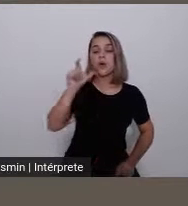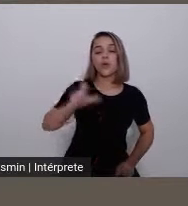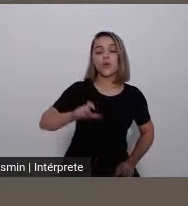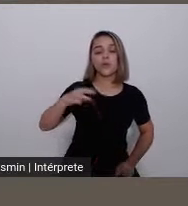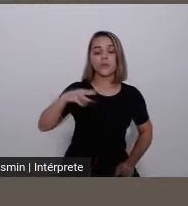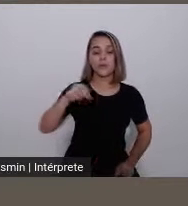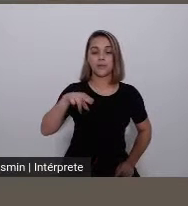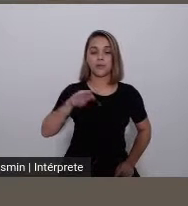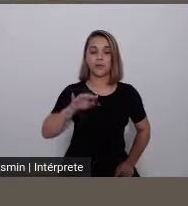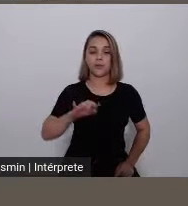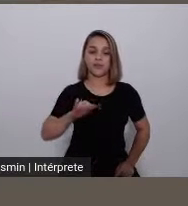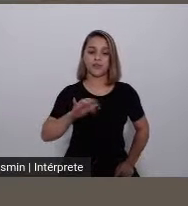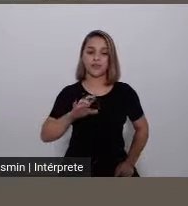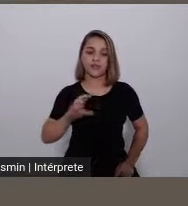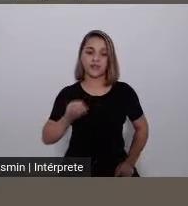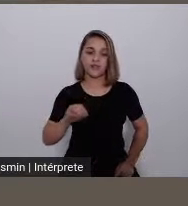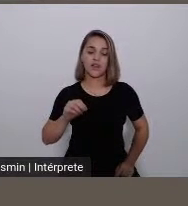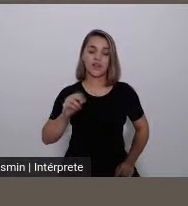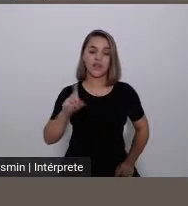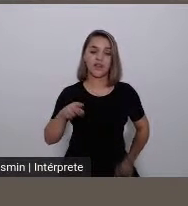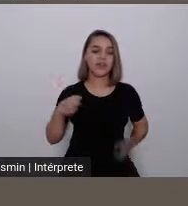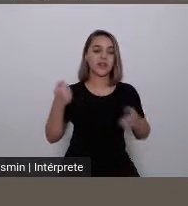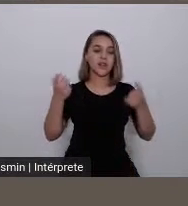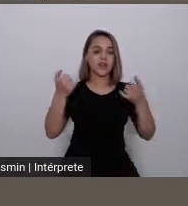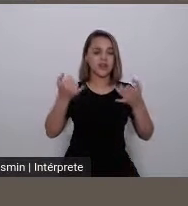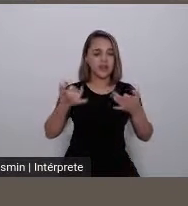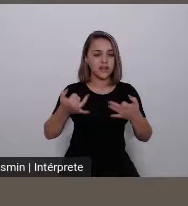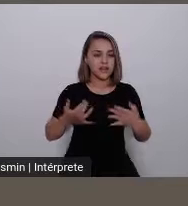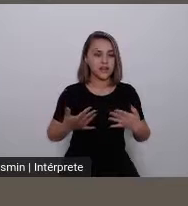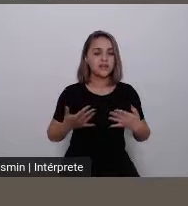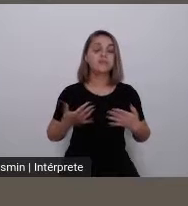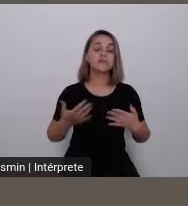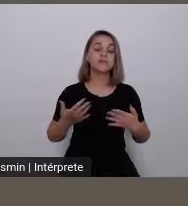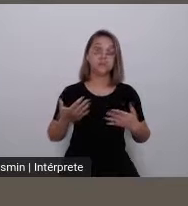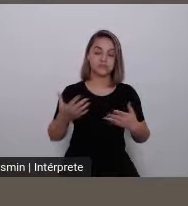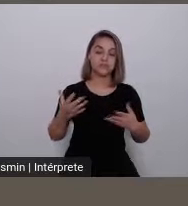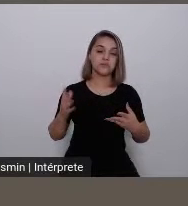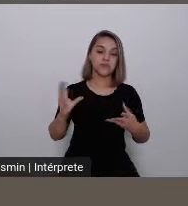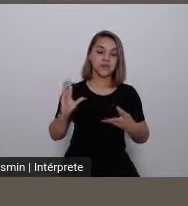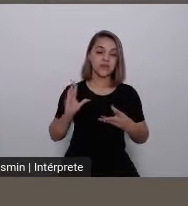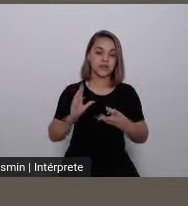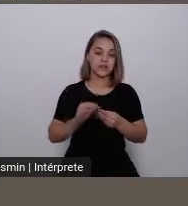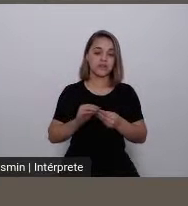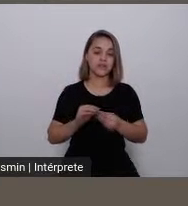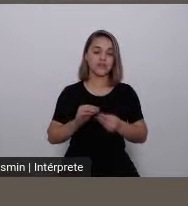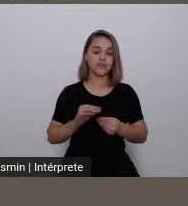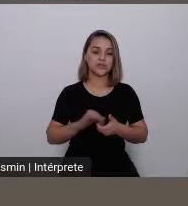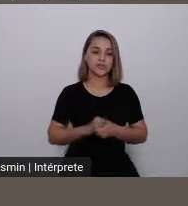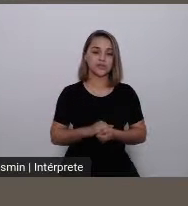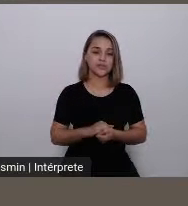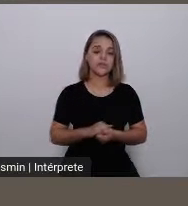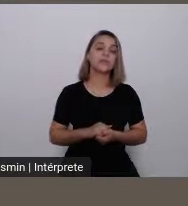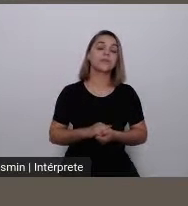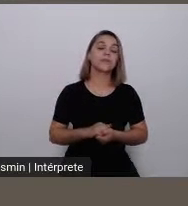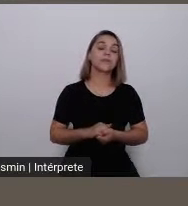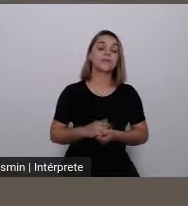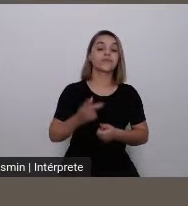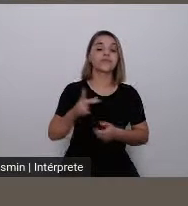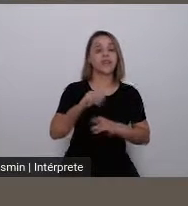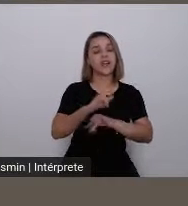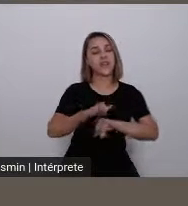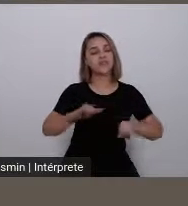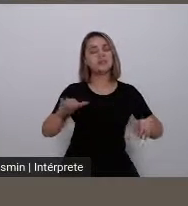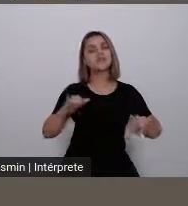à exposição. O Oswald escreve uma pequena nota em resposta ao Monteiro Lobato, onde ele diz que as